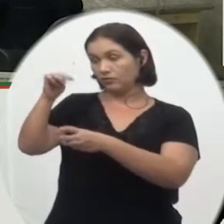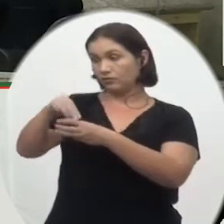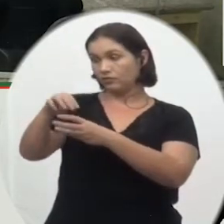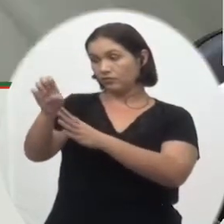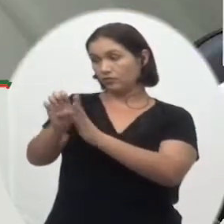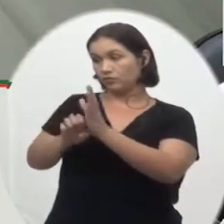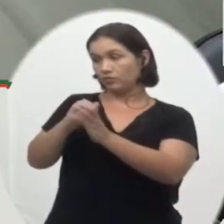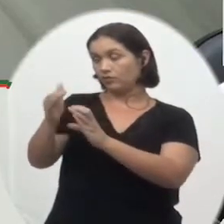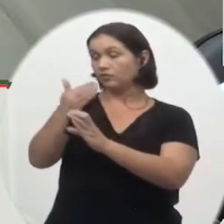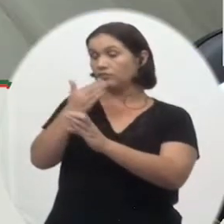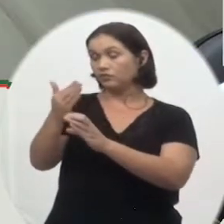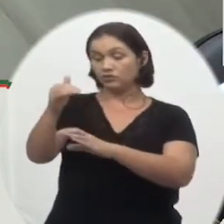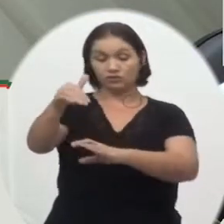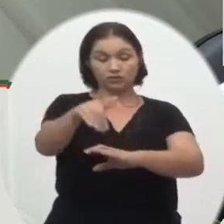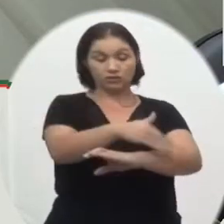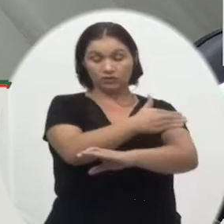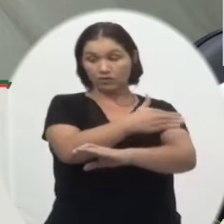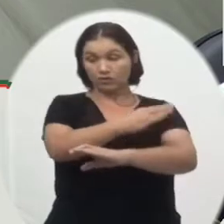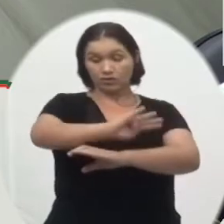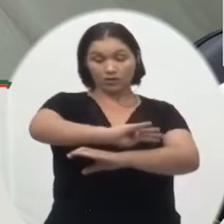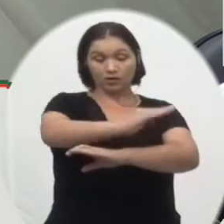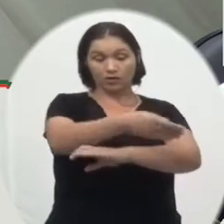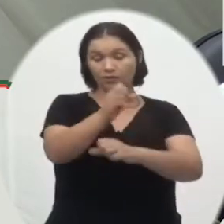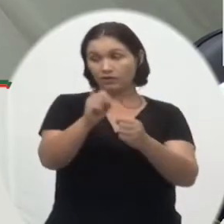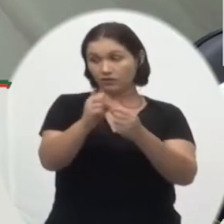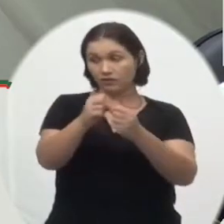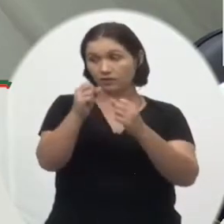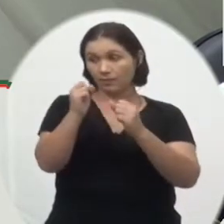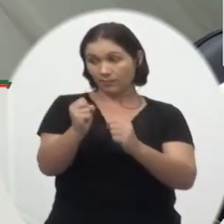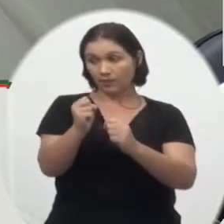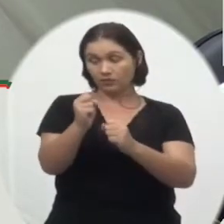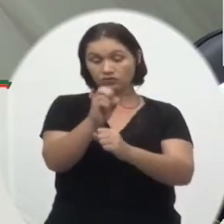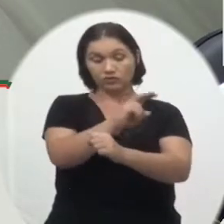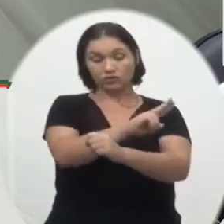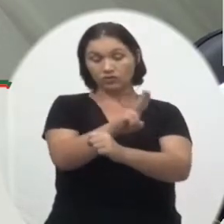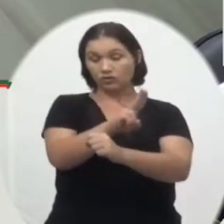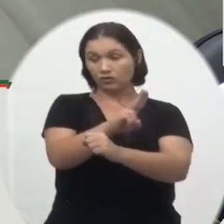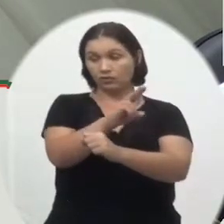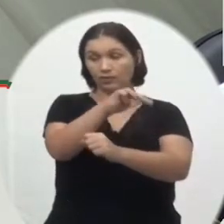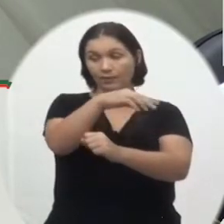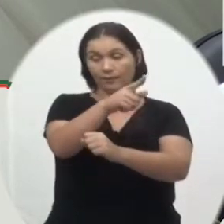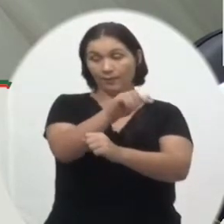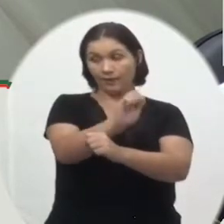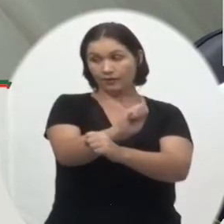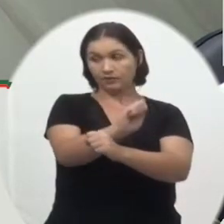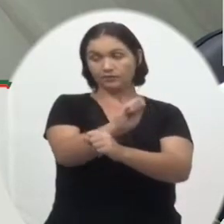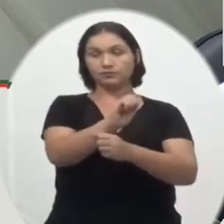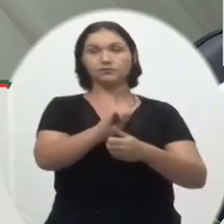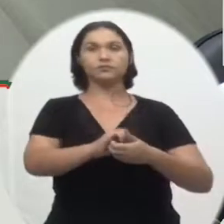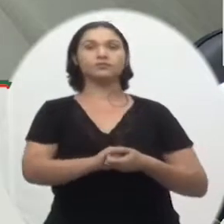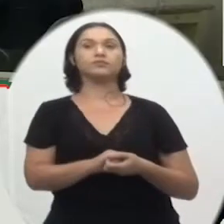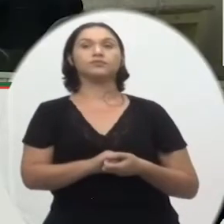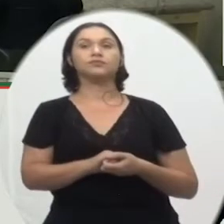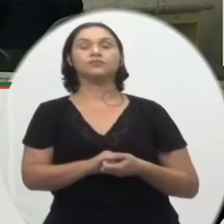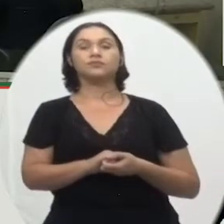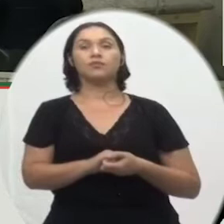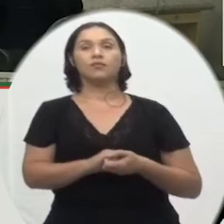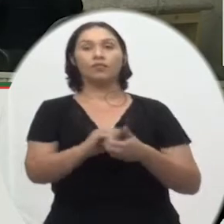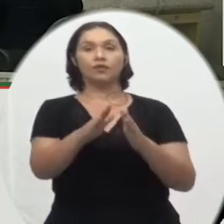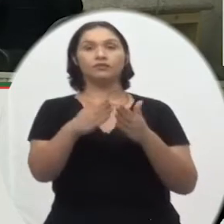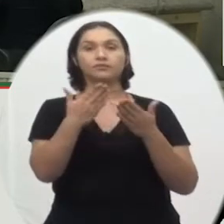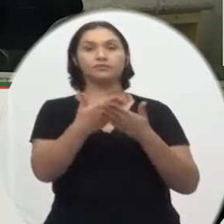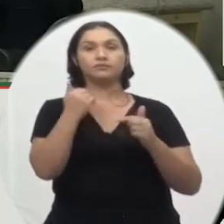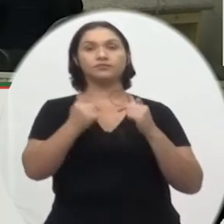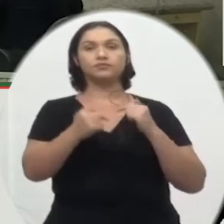de instalação de uma lombada em frente à casa 106, na rua Dona Amália Medeiros, distrito do Rio Maina. O requerimento